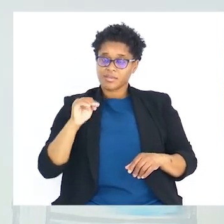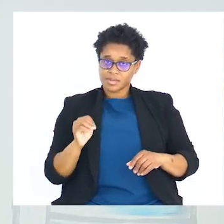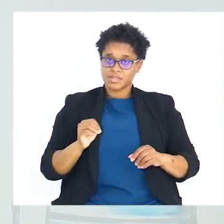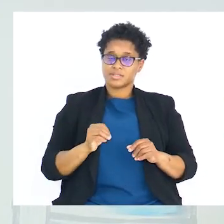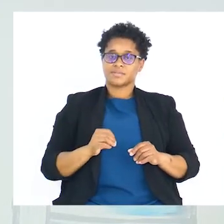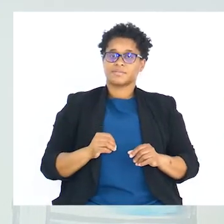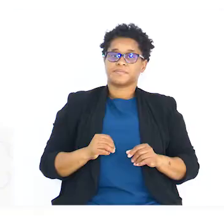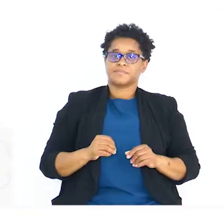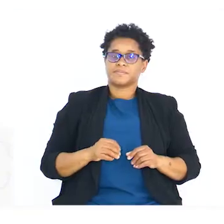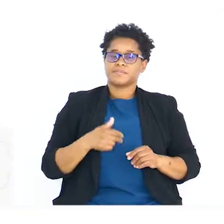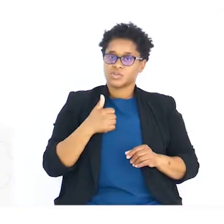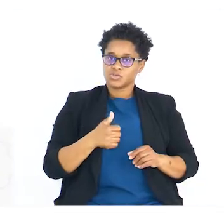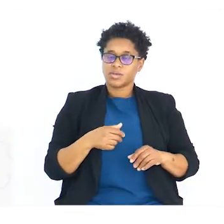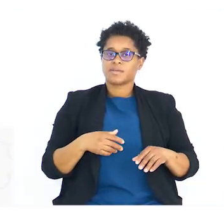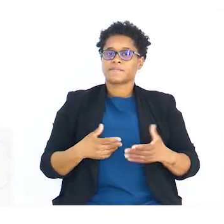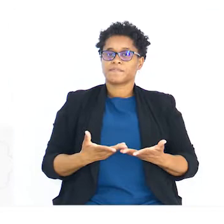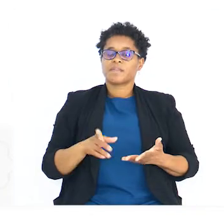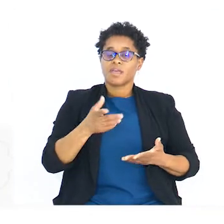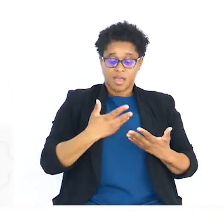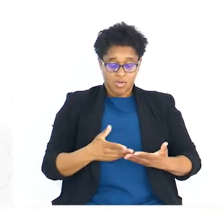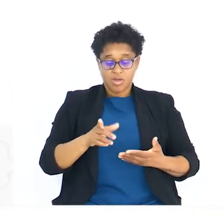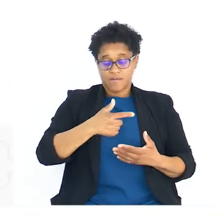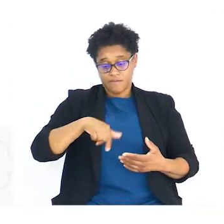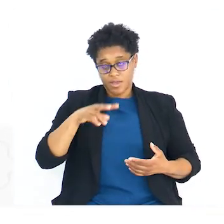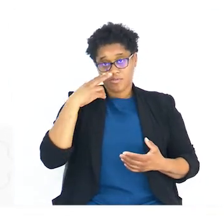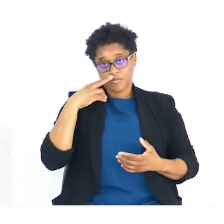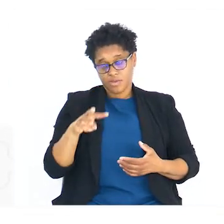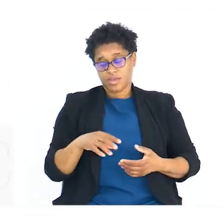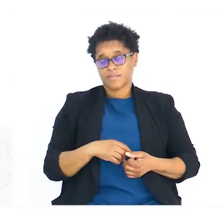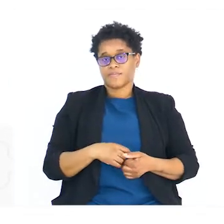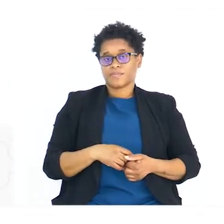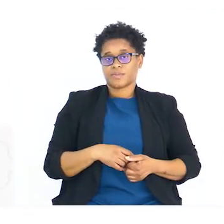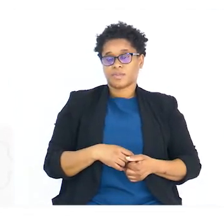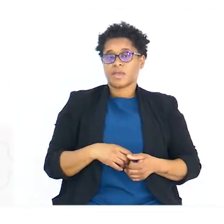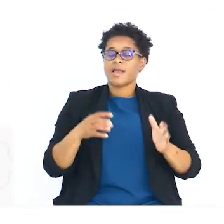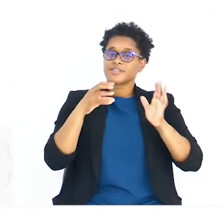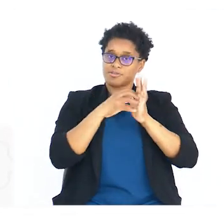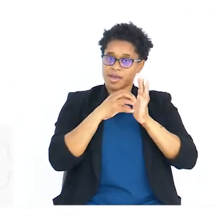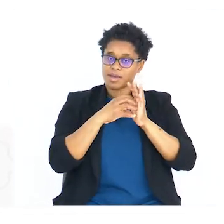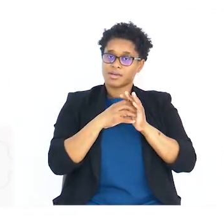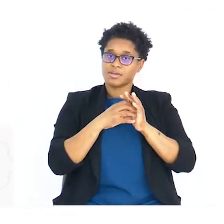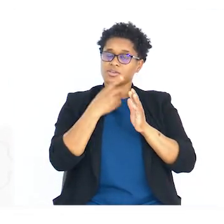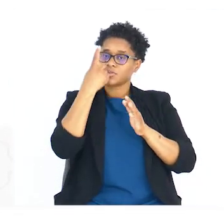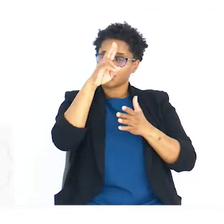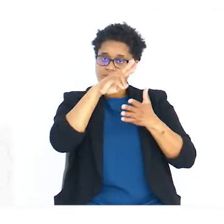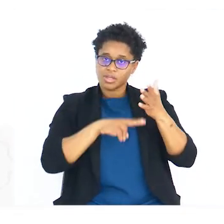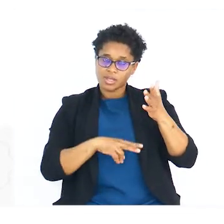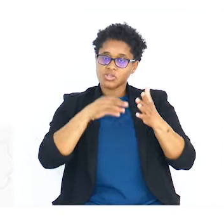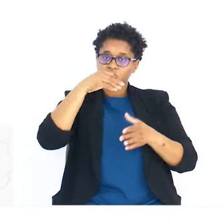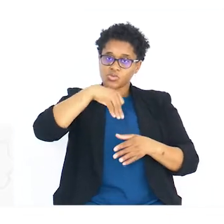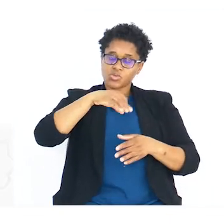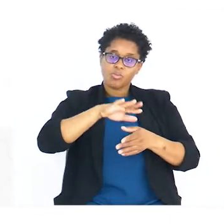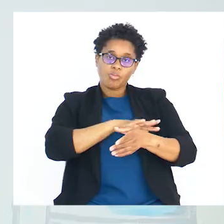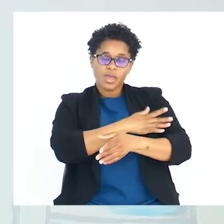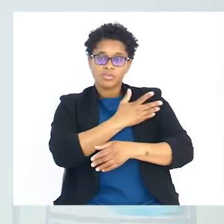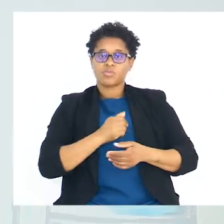bem. Então, vamos agora ver as marcas de um texto